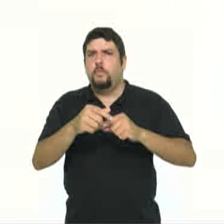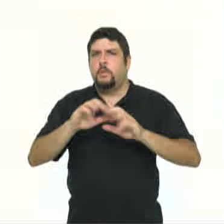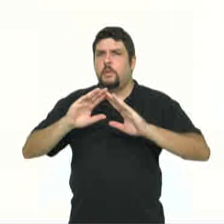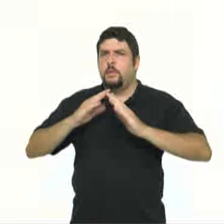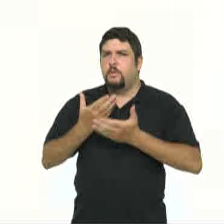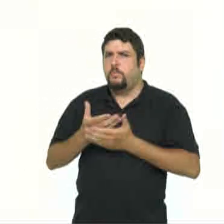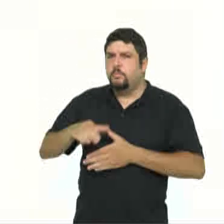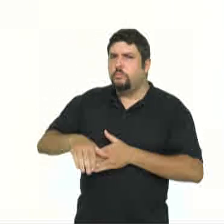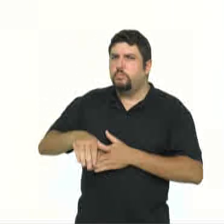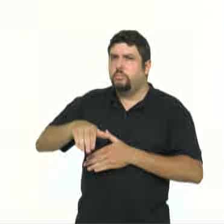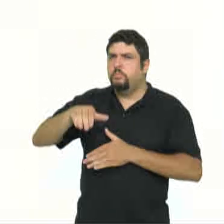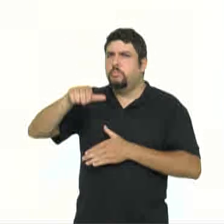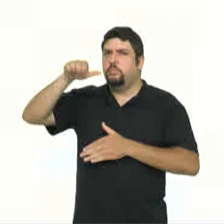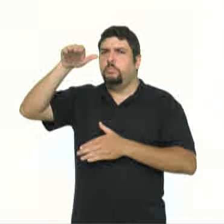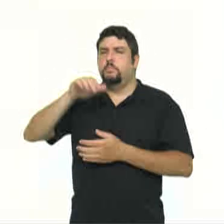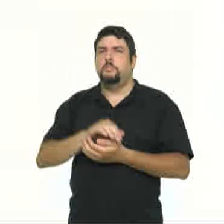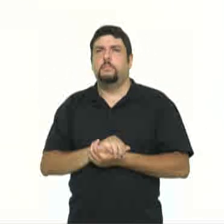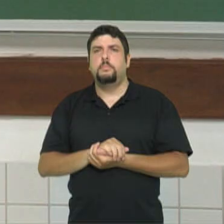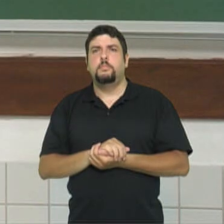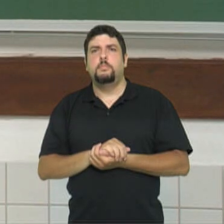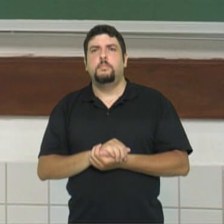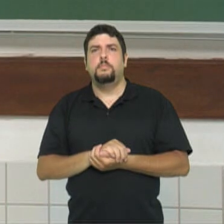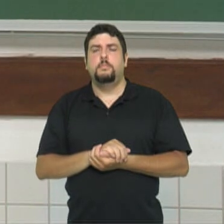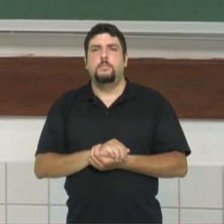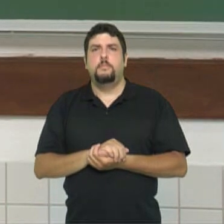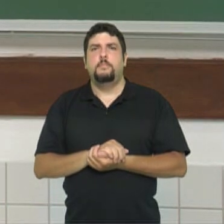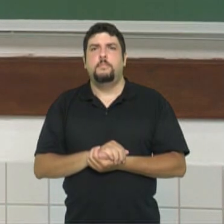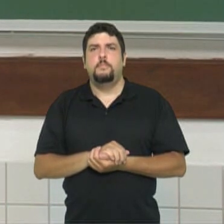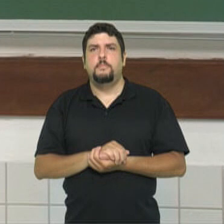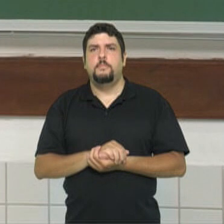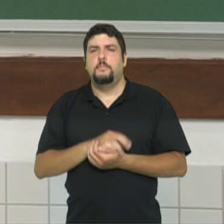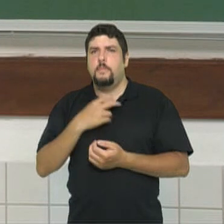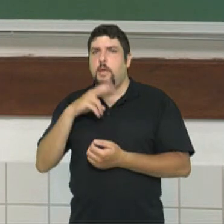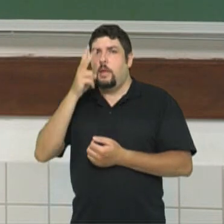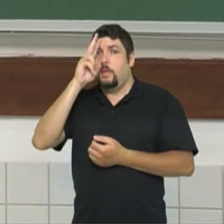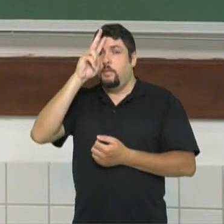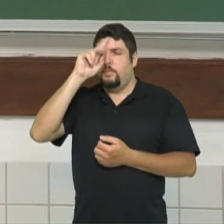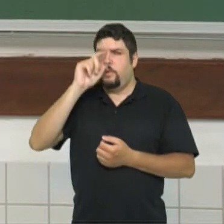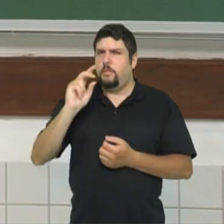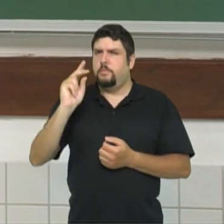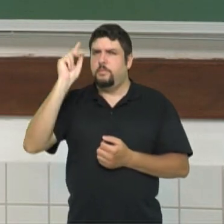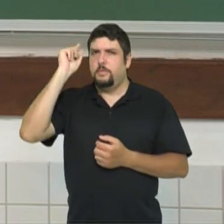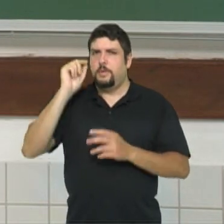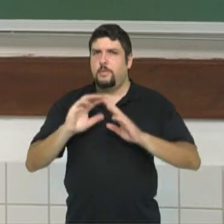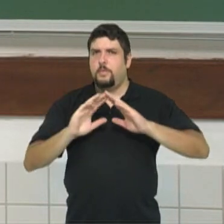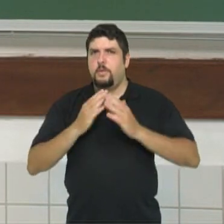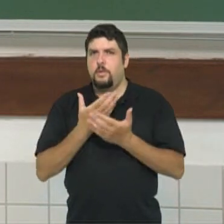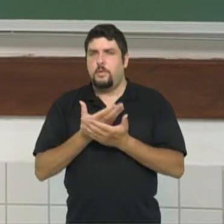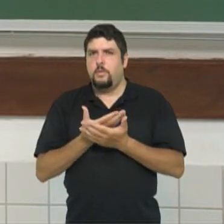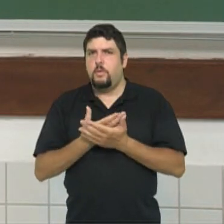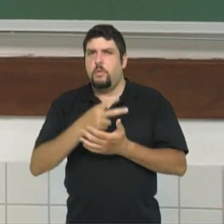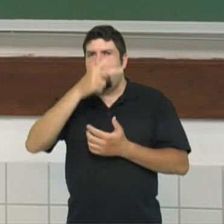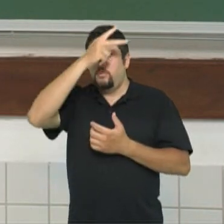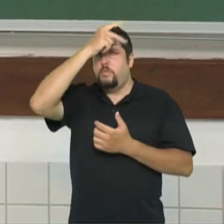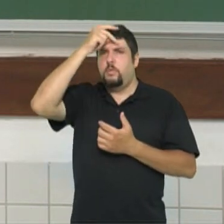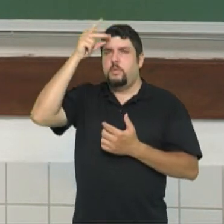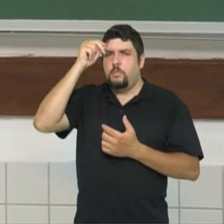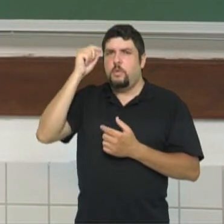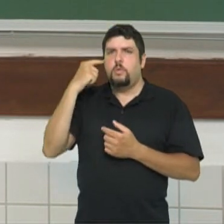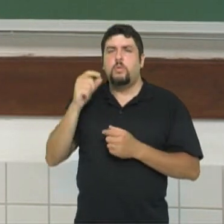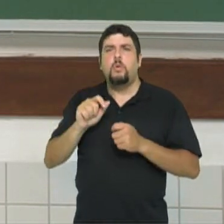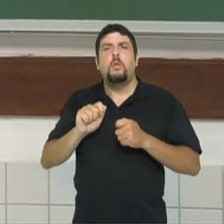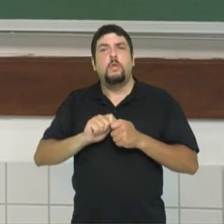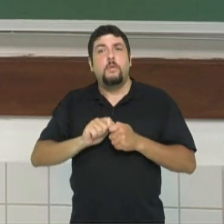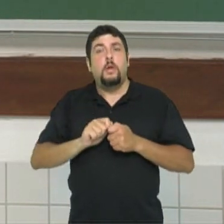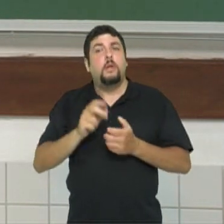das crianças. Isso me fez lembrar de uma escola que eu trabalho na região metropolitana, municipal, que nós fazemos isso. Nós